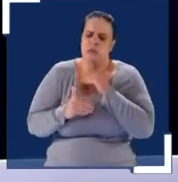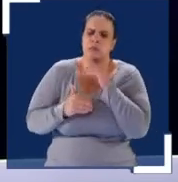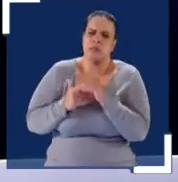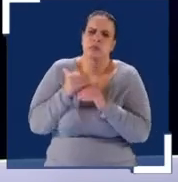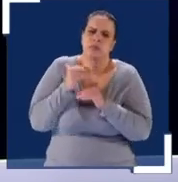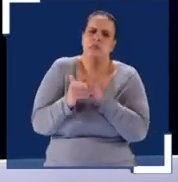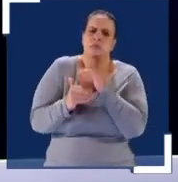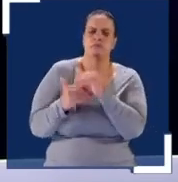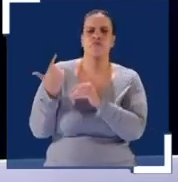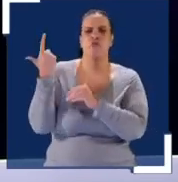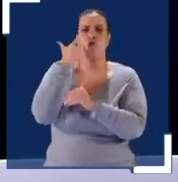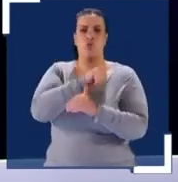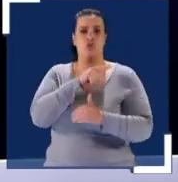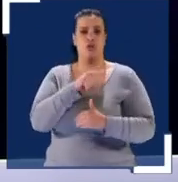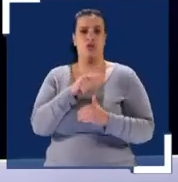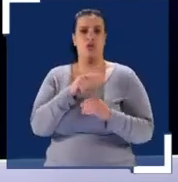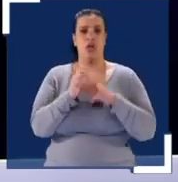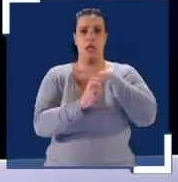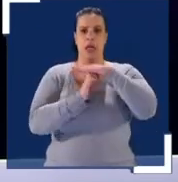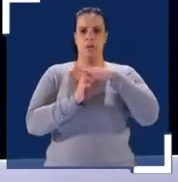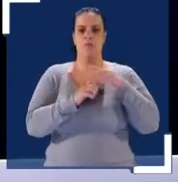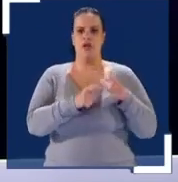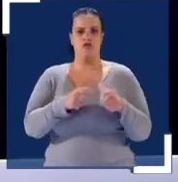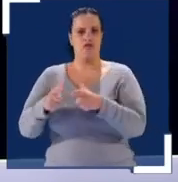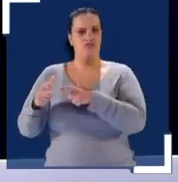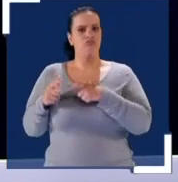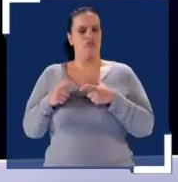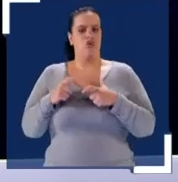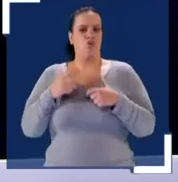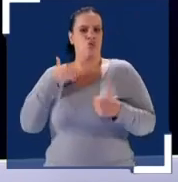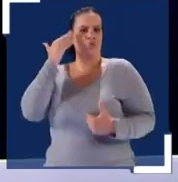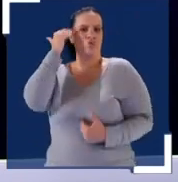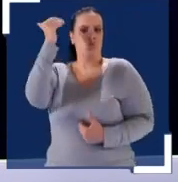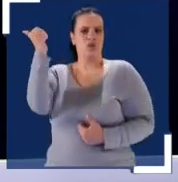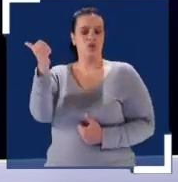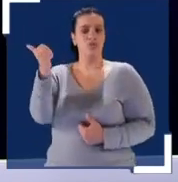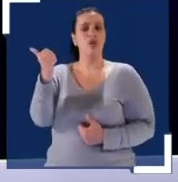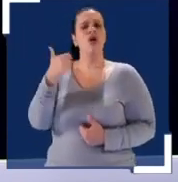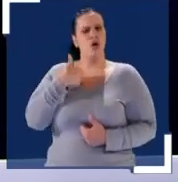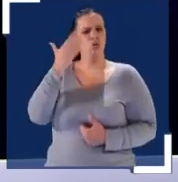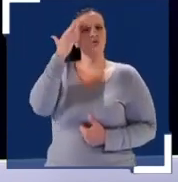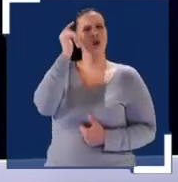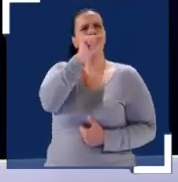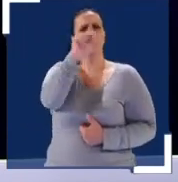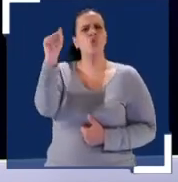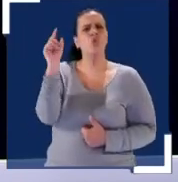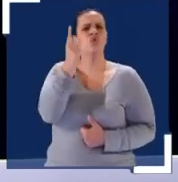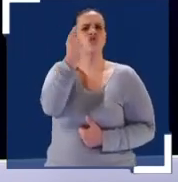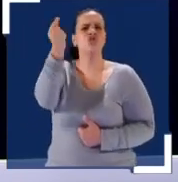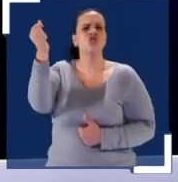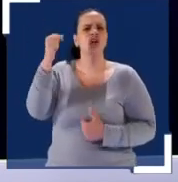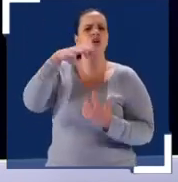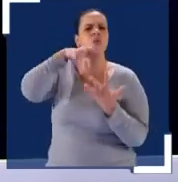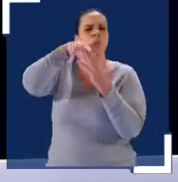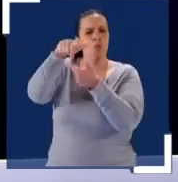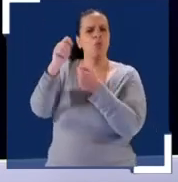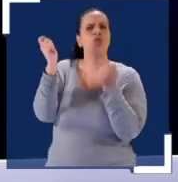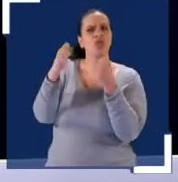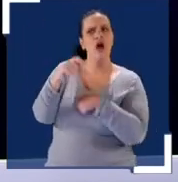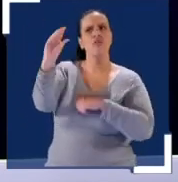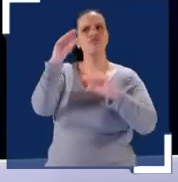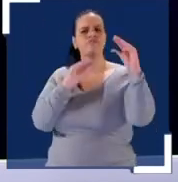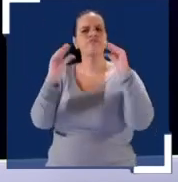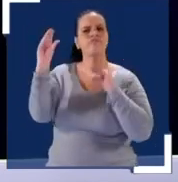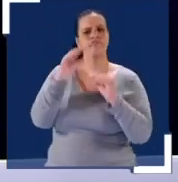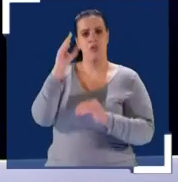até me tornar um empresário, infelizmente um empresário de sucesso. Sei quais são as grandes fontes internacionais geradoras de investimentos para